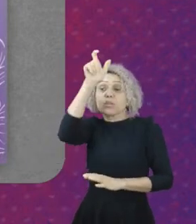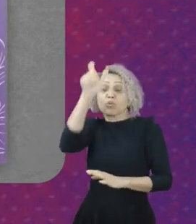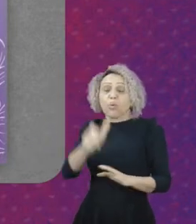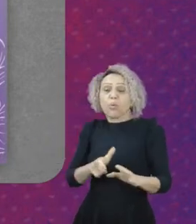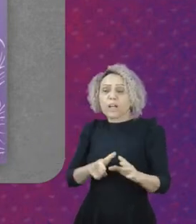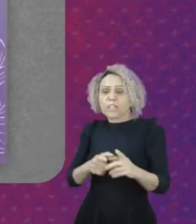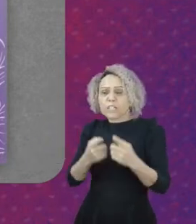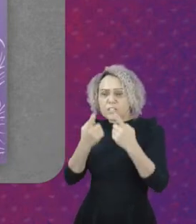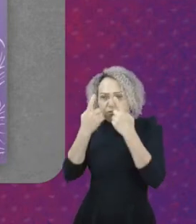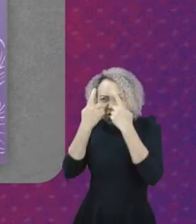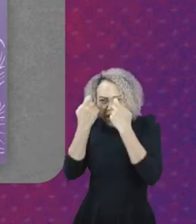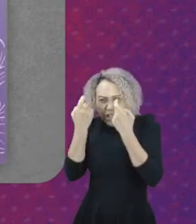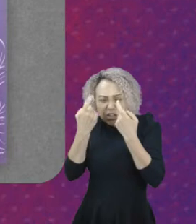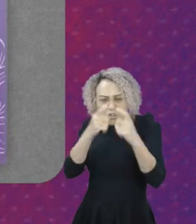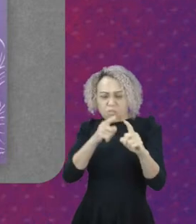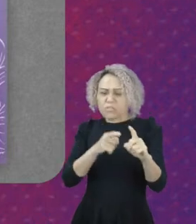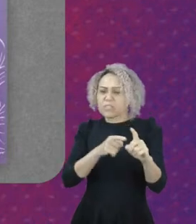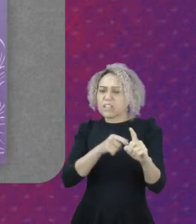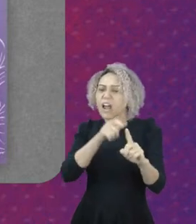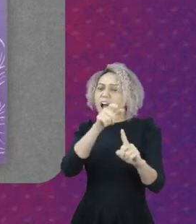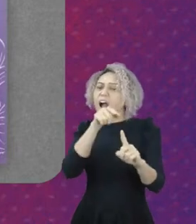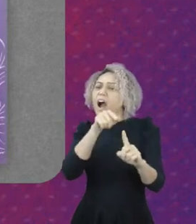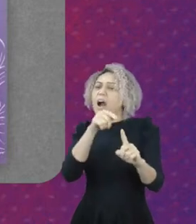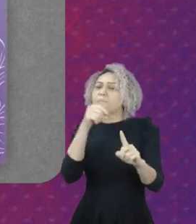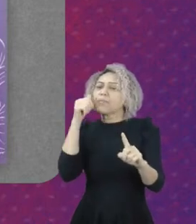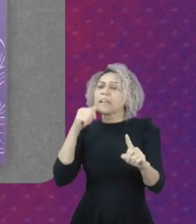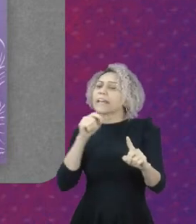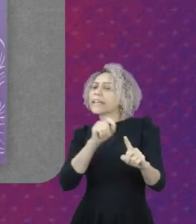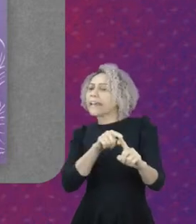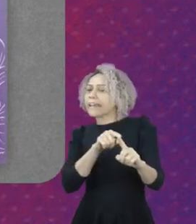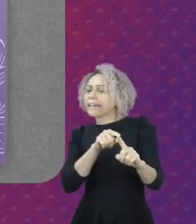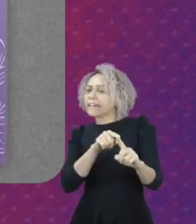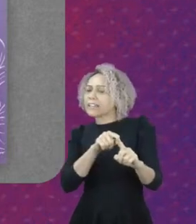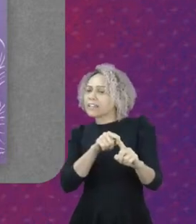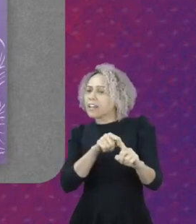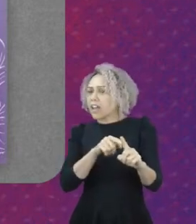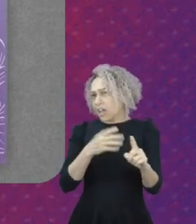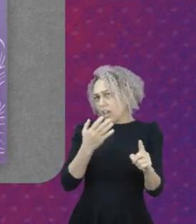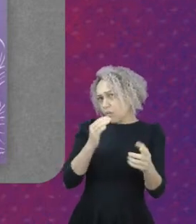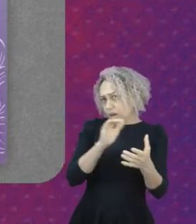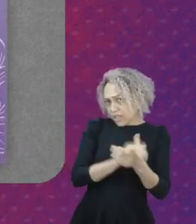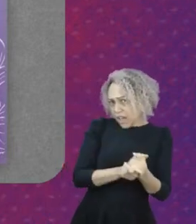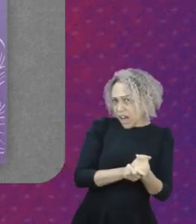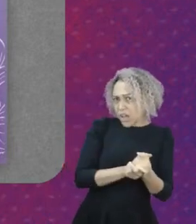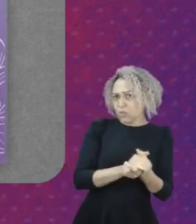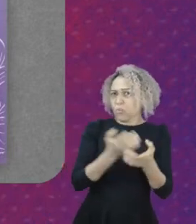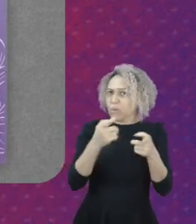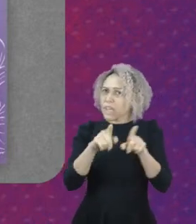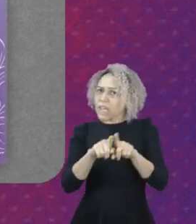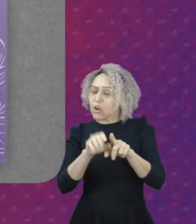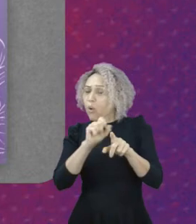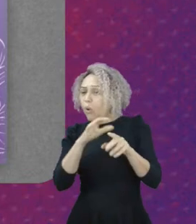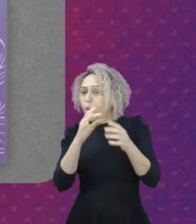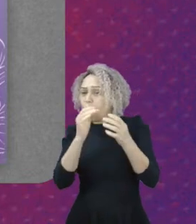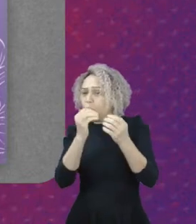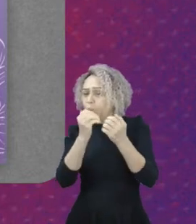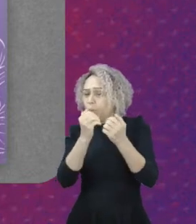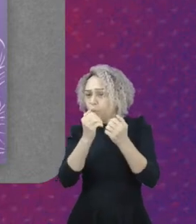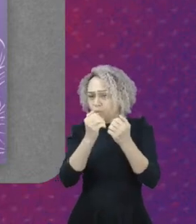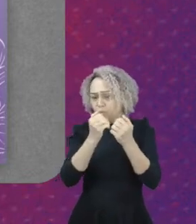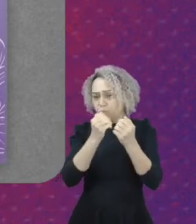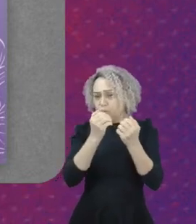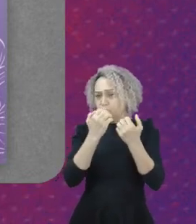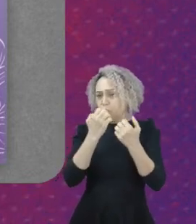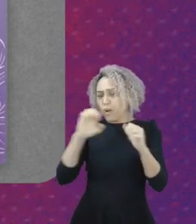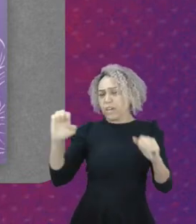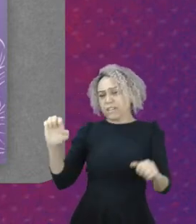ex-parceiro. Como disse Simone de Beauvoir, ninguém nasce mulher, torna-se mulher, né? E ela fala isso porque existe um momento em que a gente